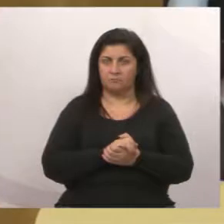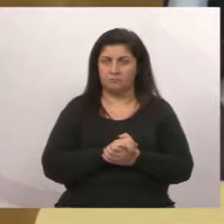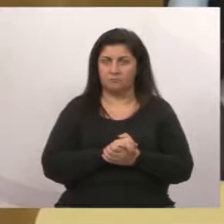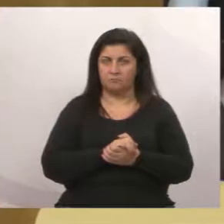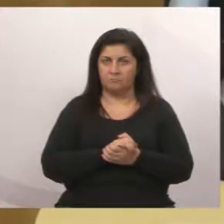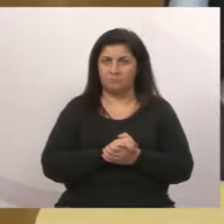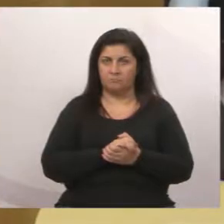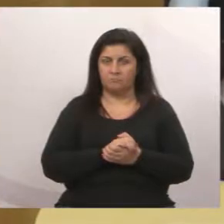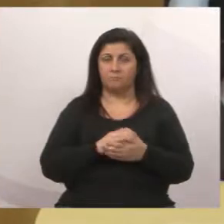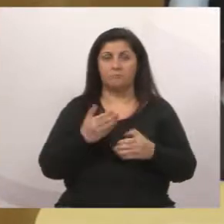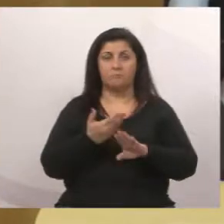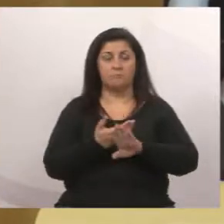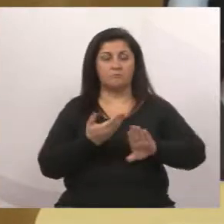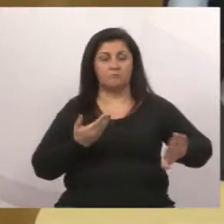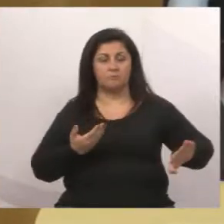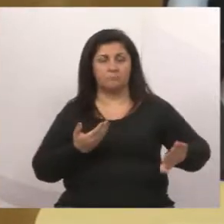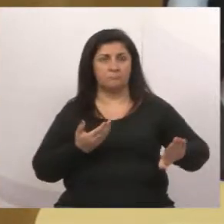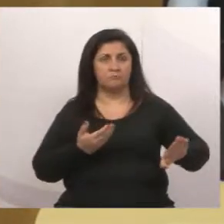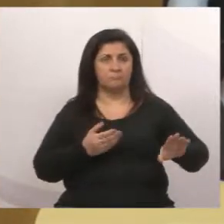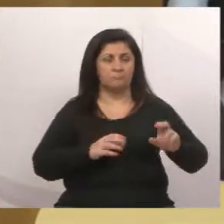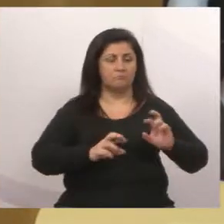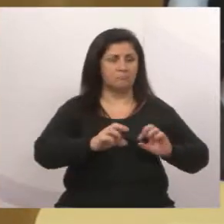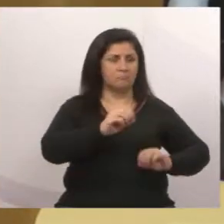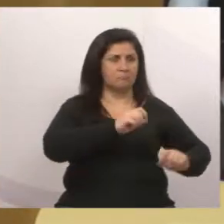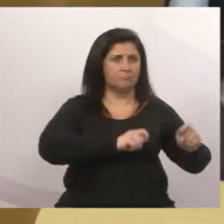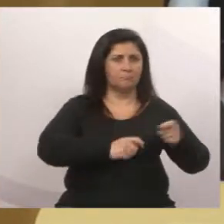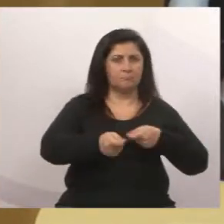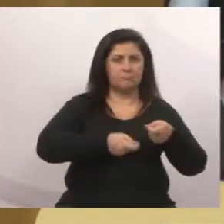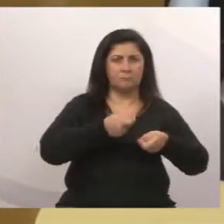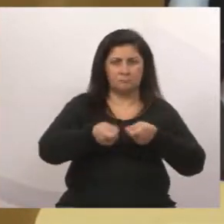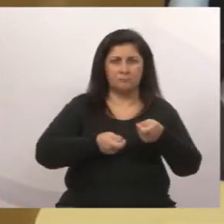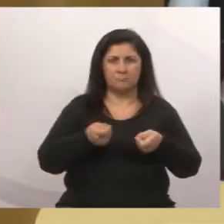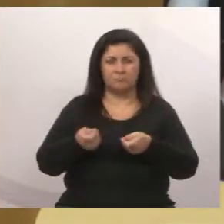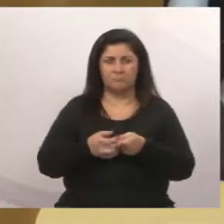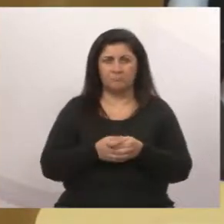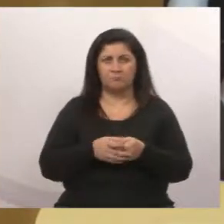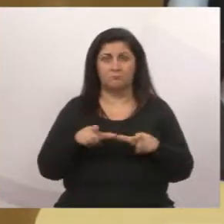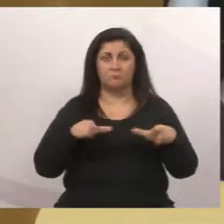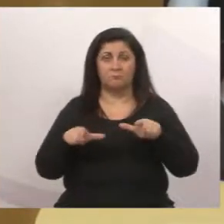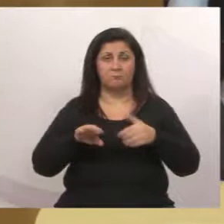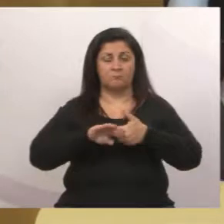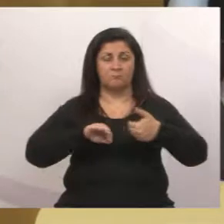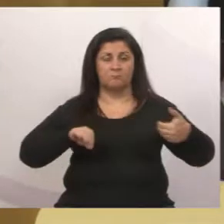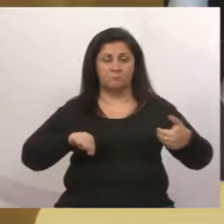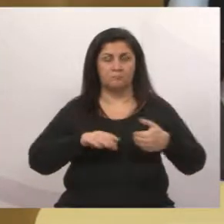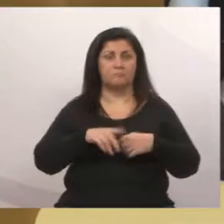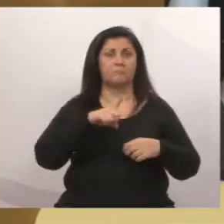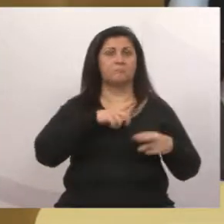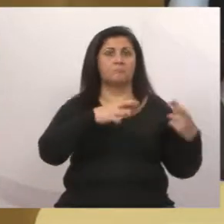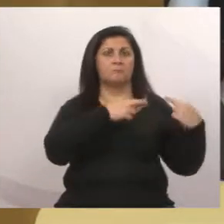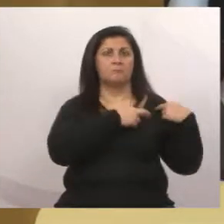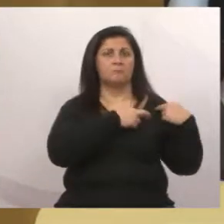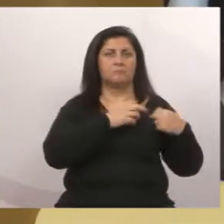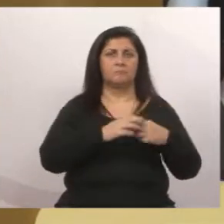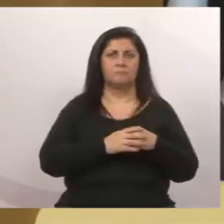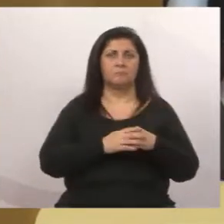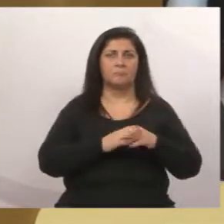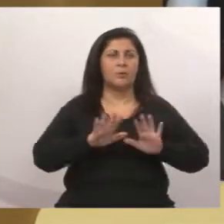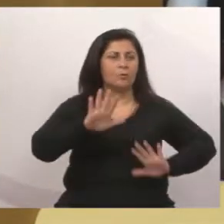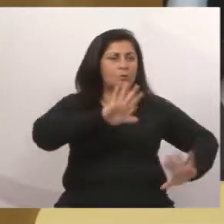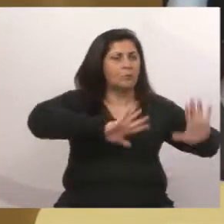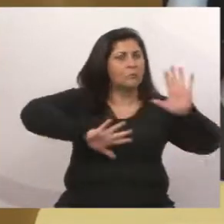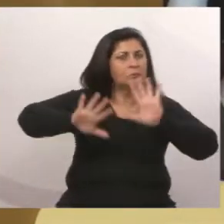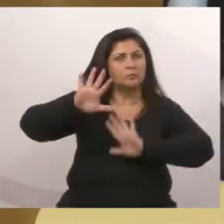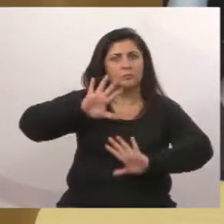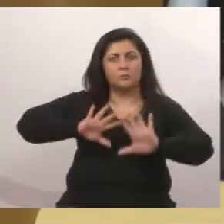estrutura administrativa do Legislativo, com atuação de forma independente, tendo por responsável o controlador